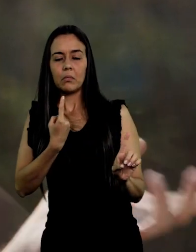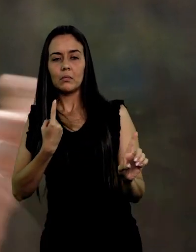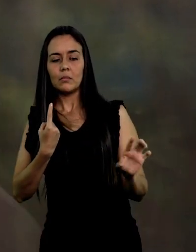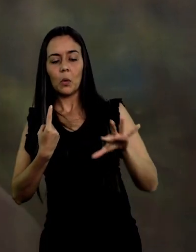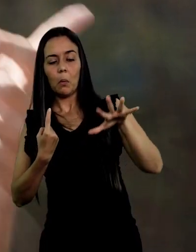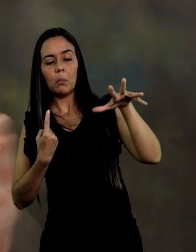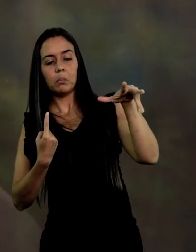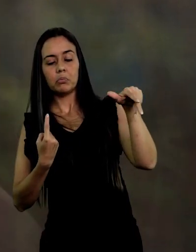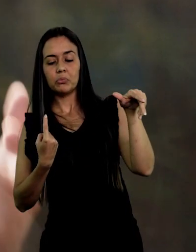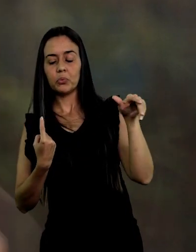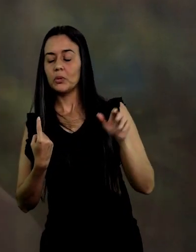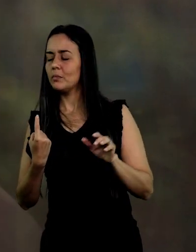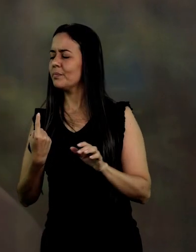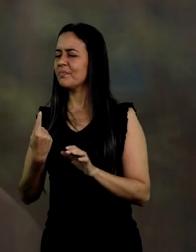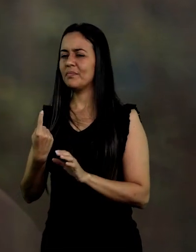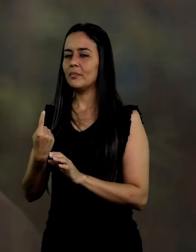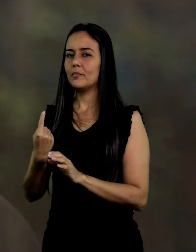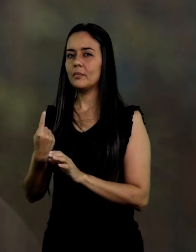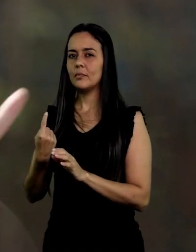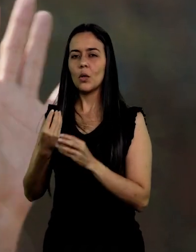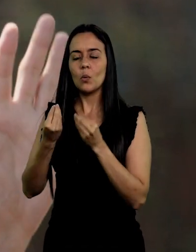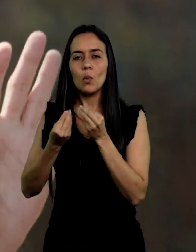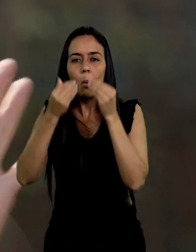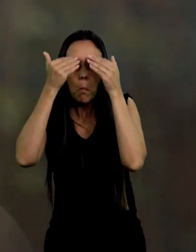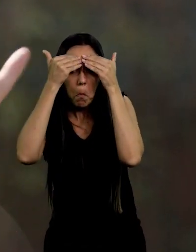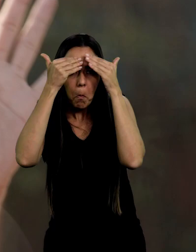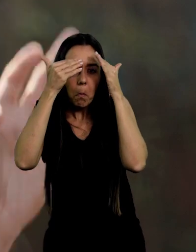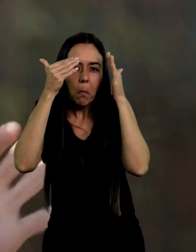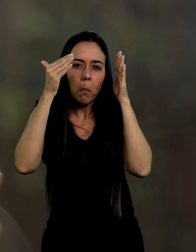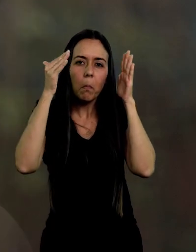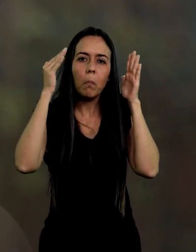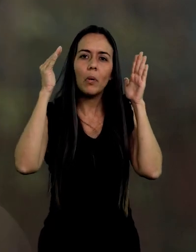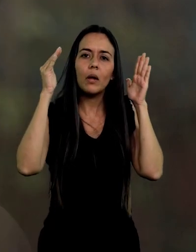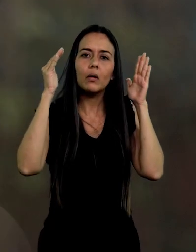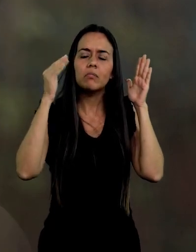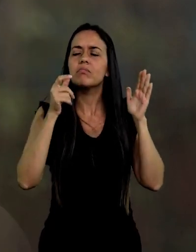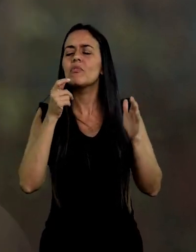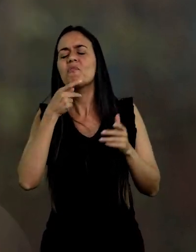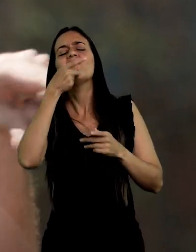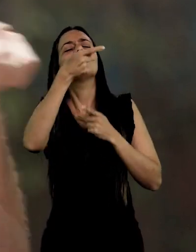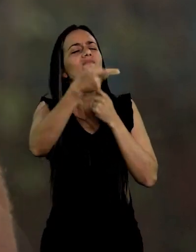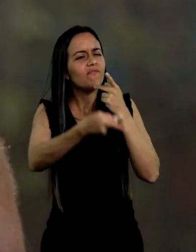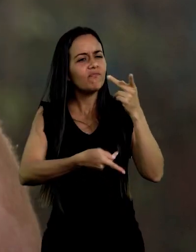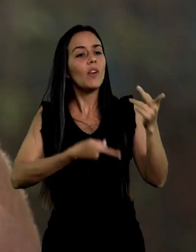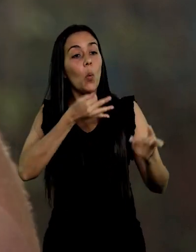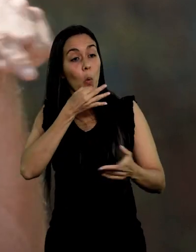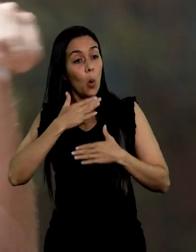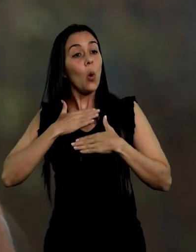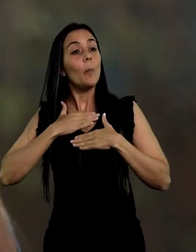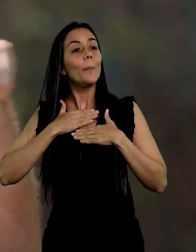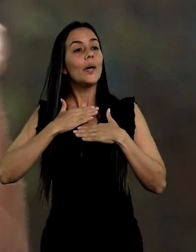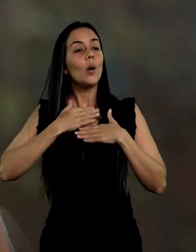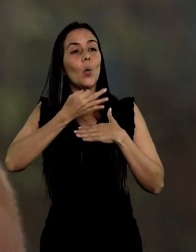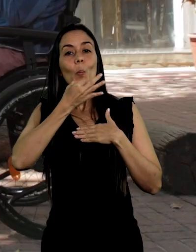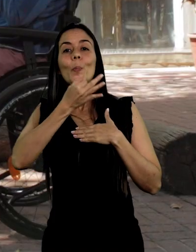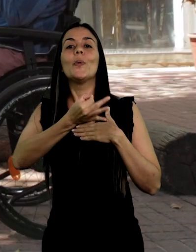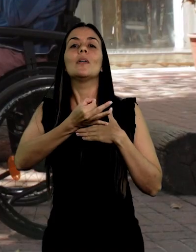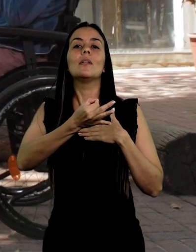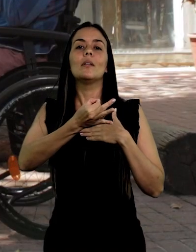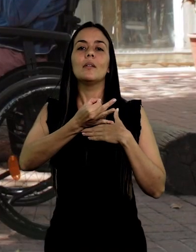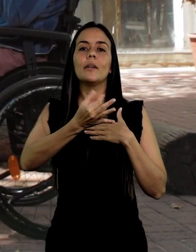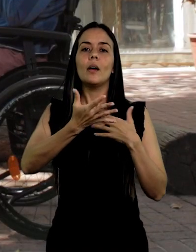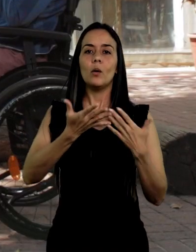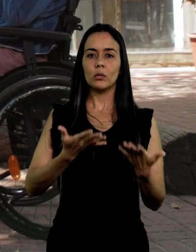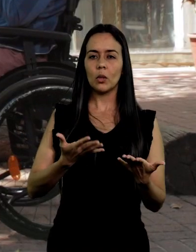enxergar aquilo que, em geral, as pessoas não enxergam, ele diz coisa que ninguém diz, ele não opera pela inteligência, que costuma ser